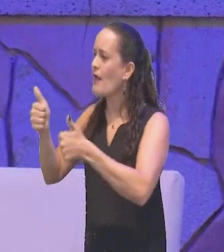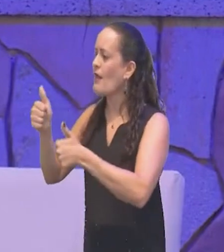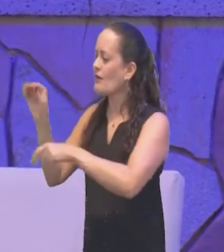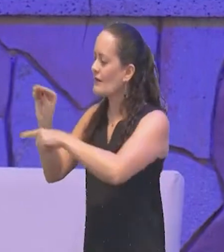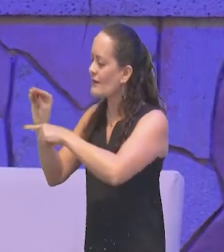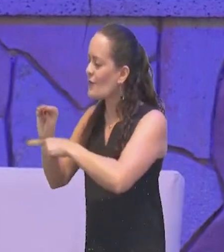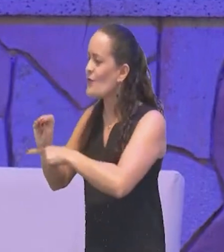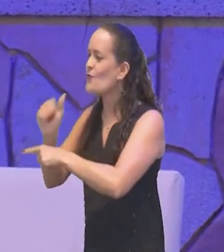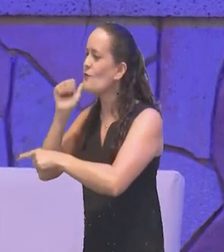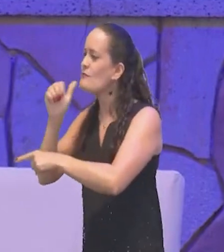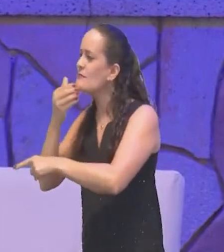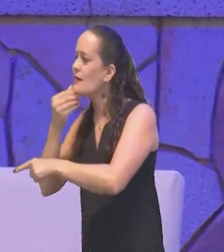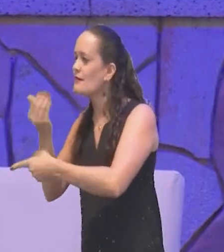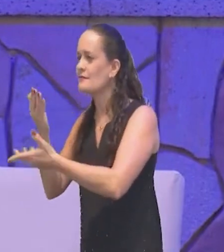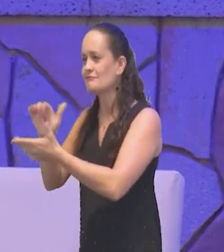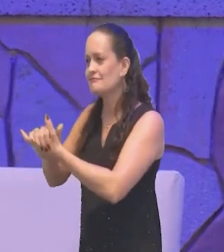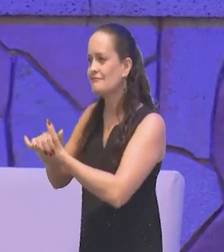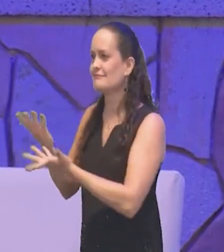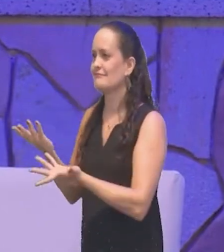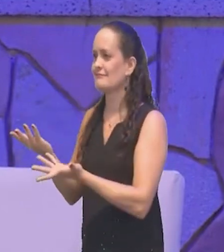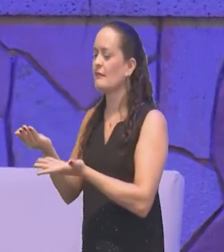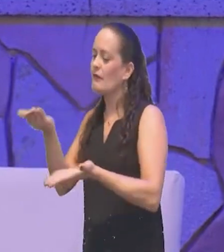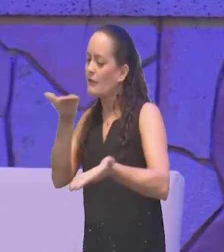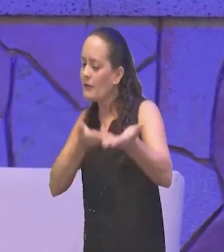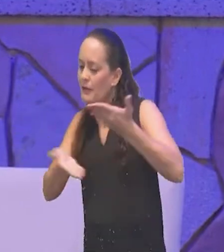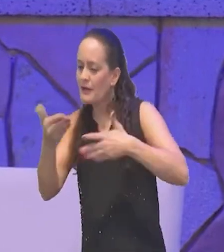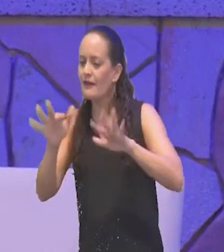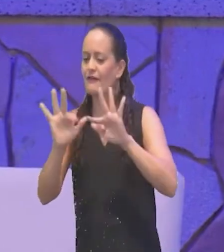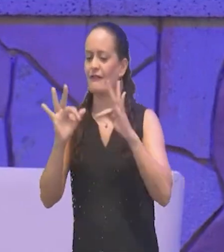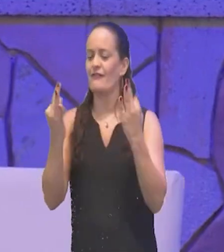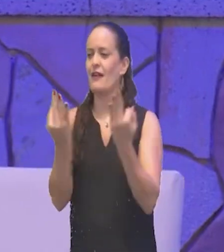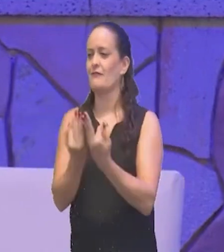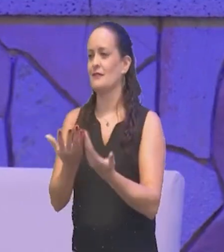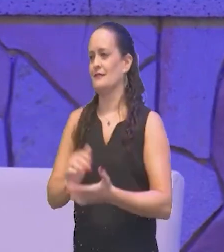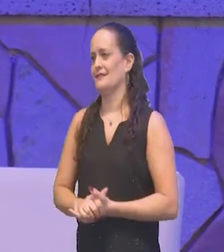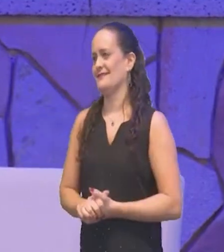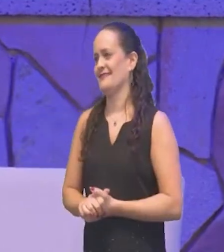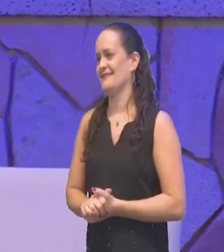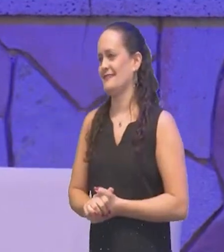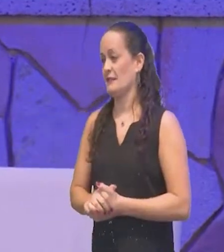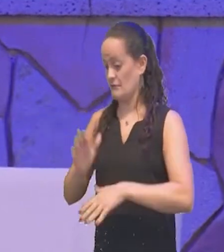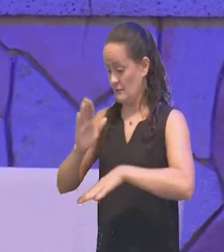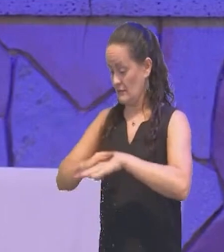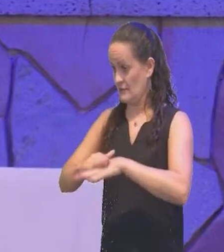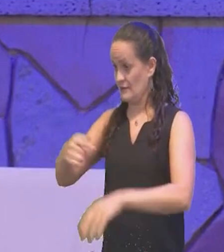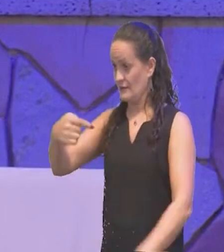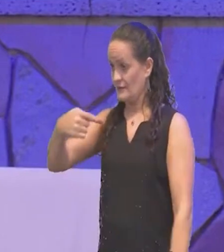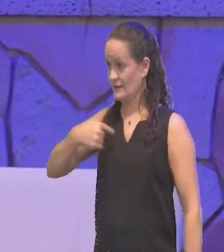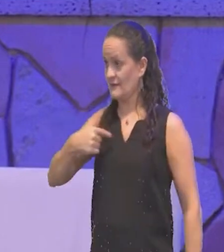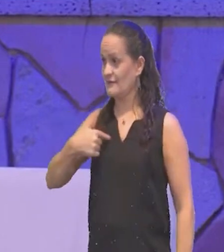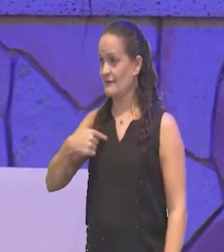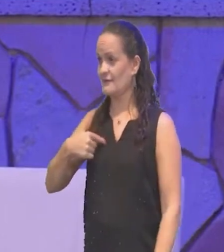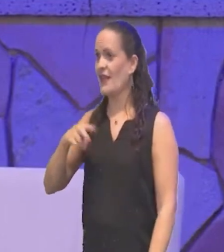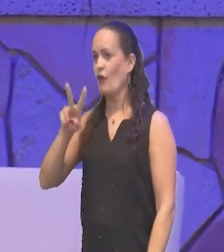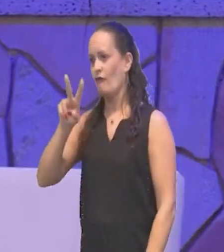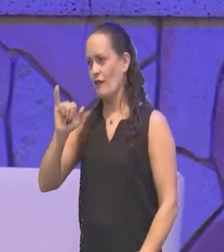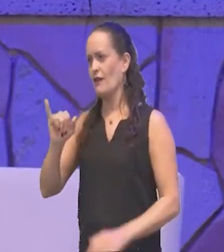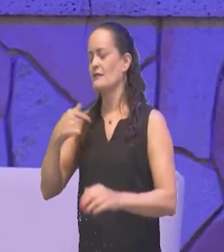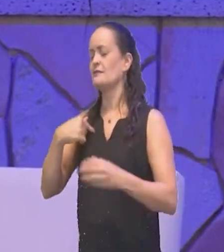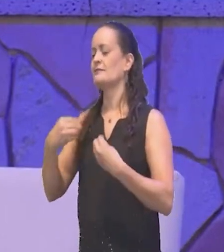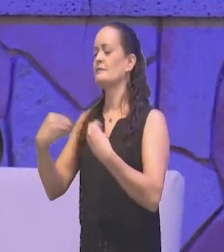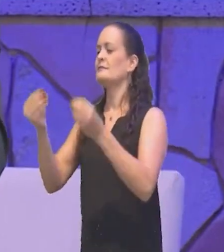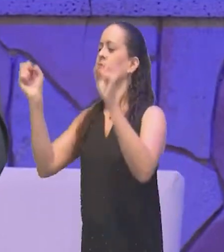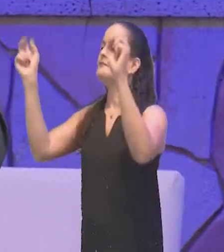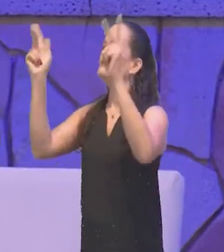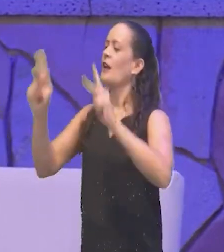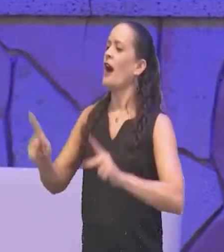mais bondoso no trato com a minha família. Se depender de mim, serei um bálsamo, um amigo,